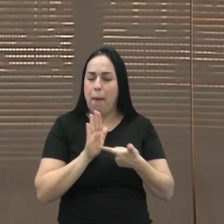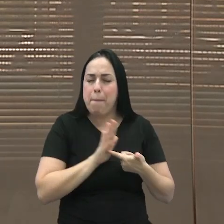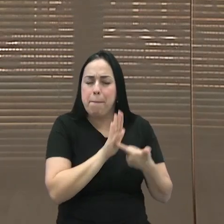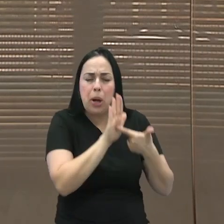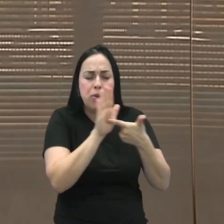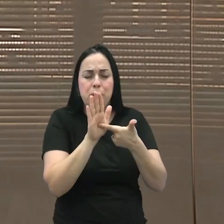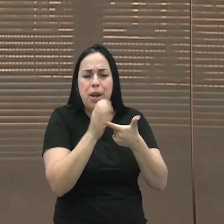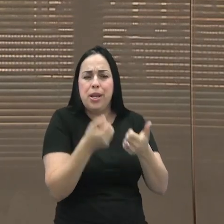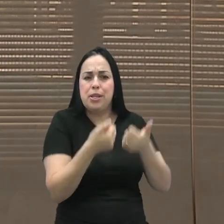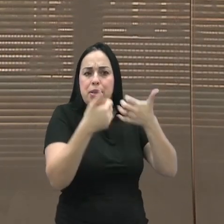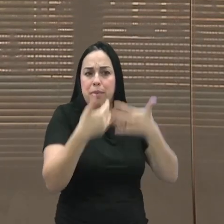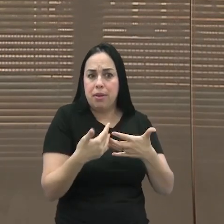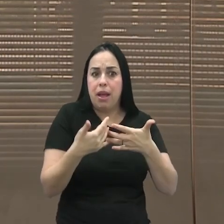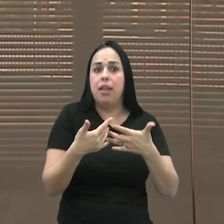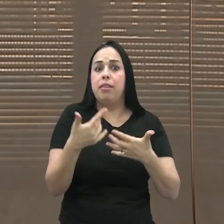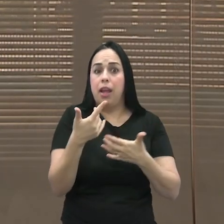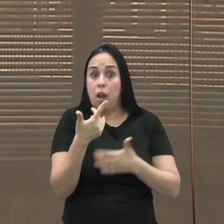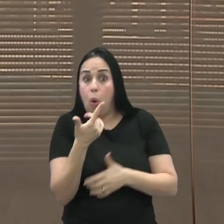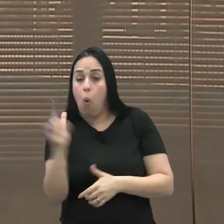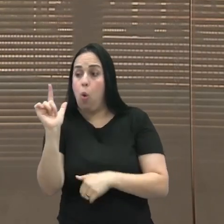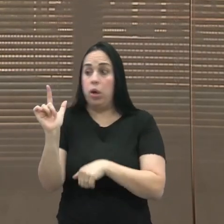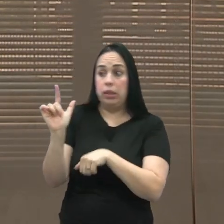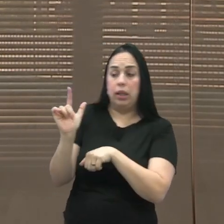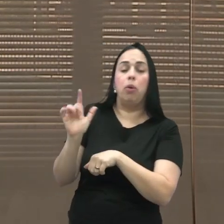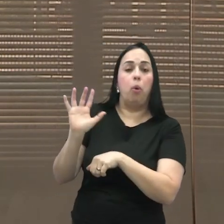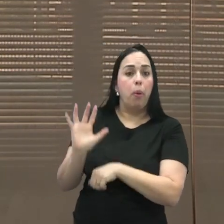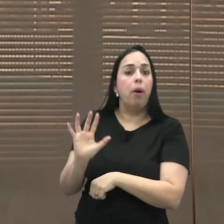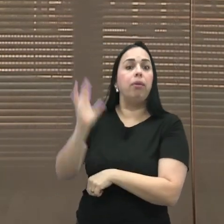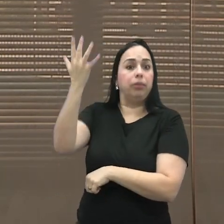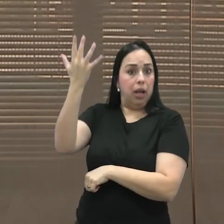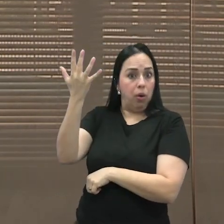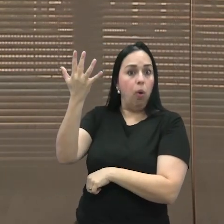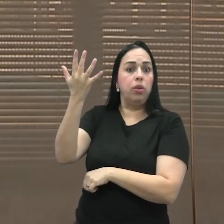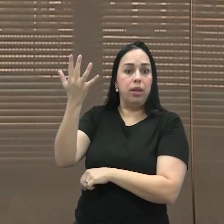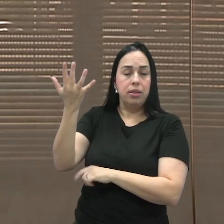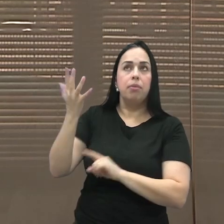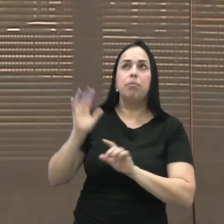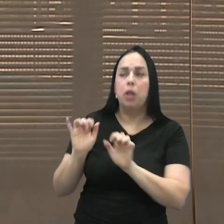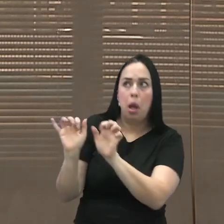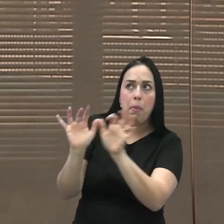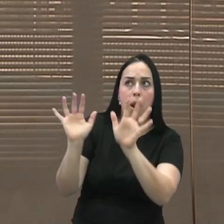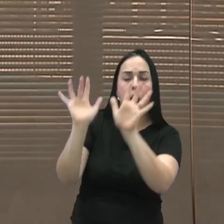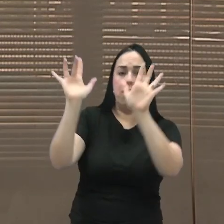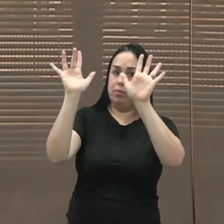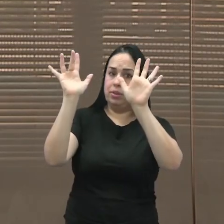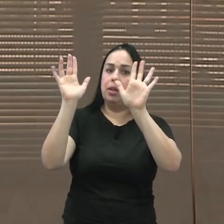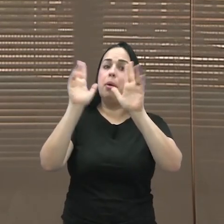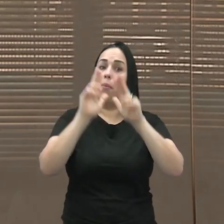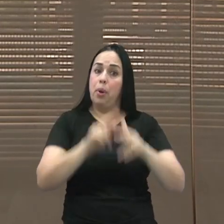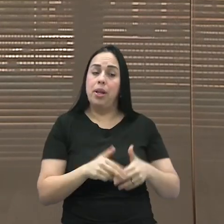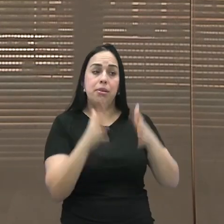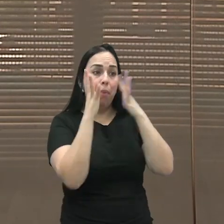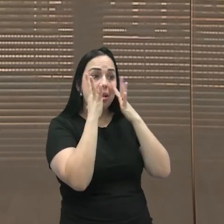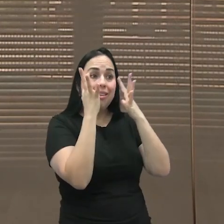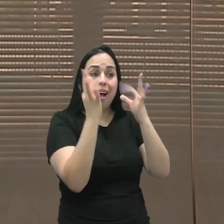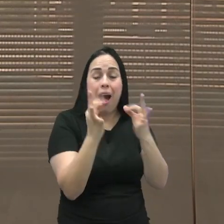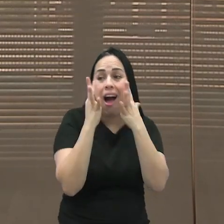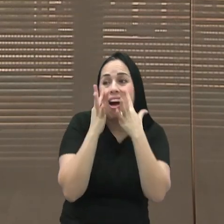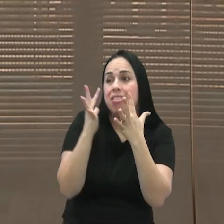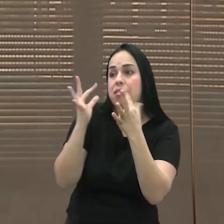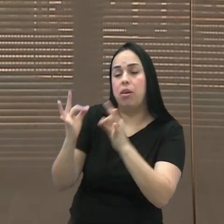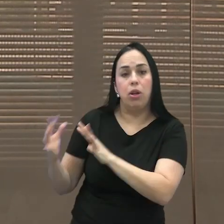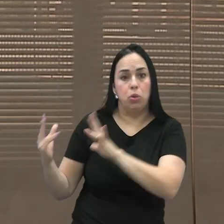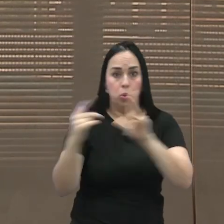mostrar que tem outras variáveis que afetam a dispersão ou o acúmulo de poluentes, né? E que a gente tem que estar atento para essas